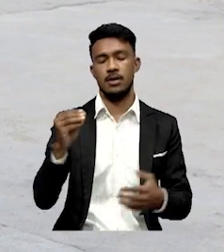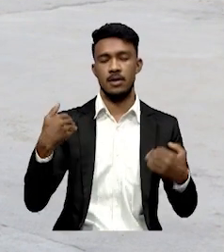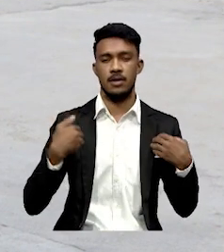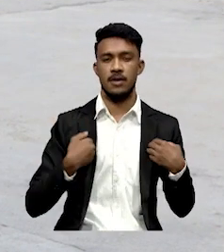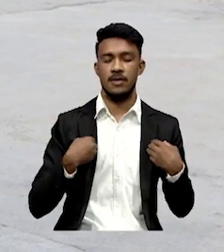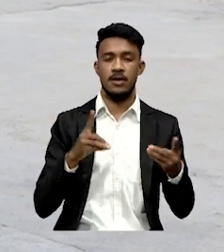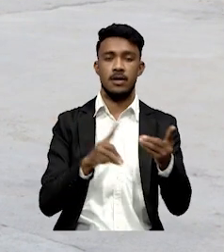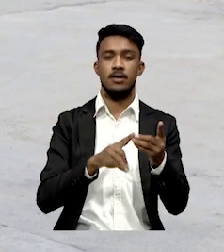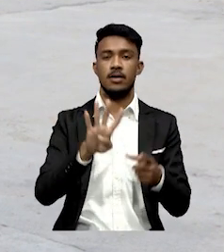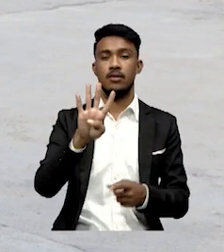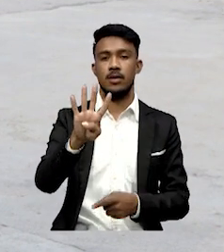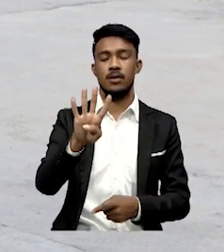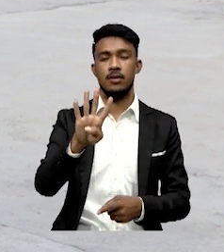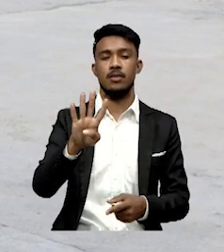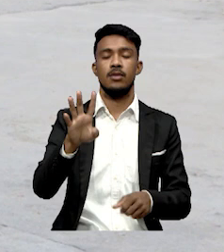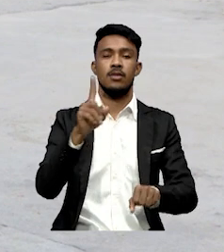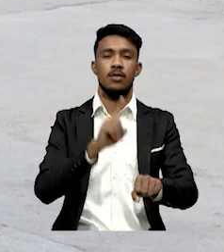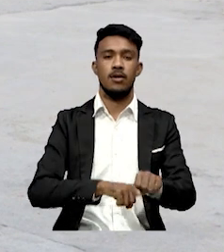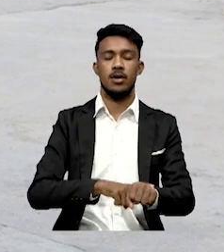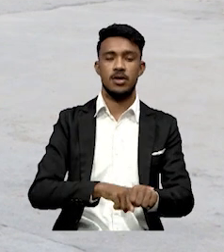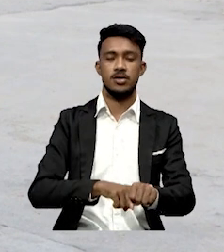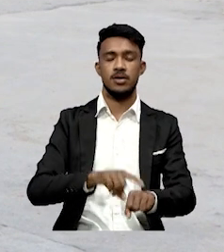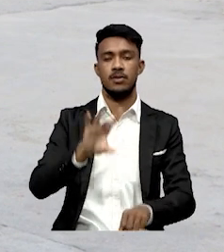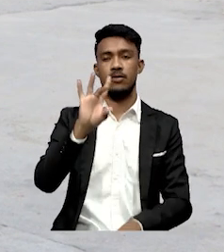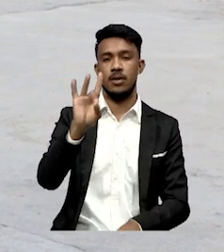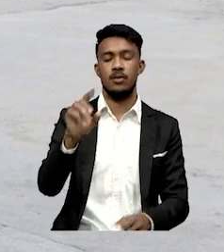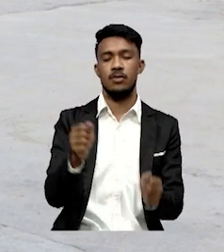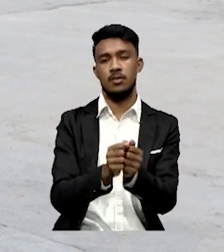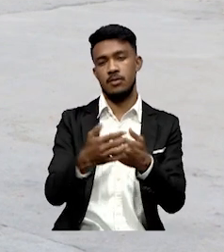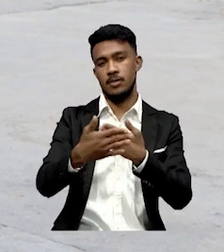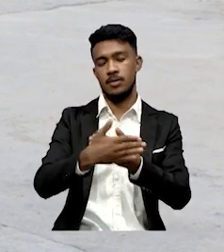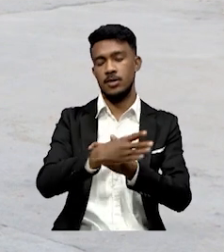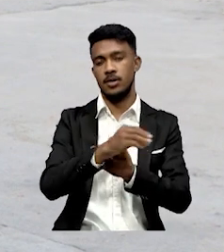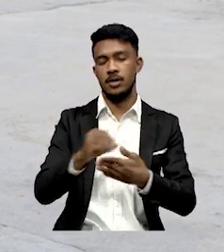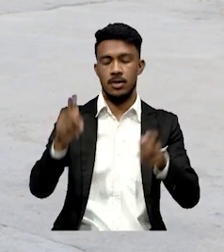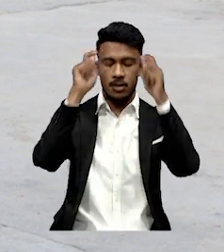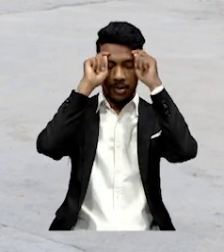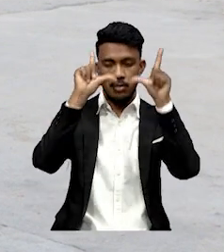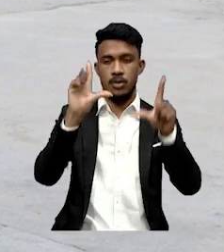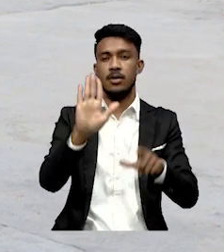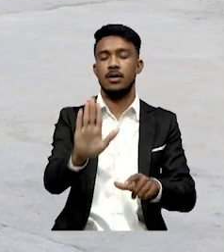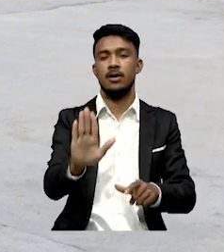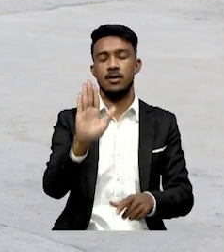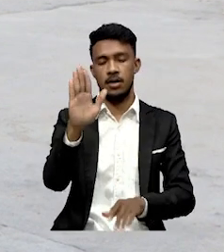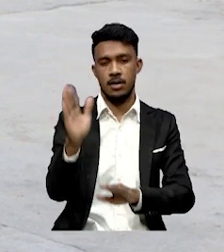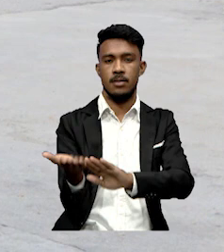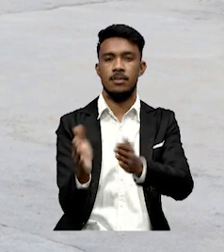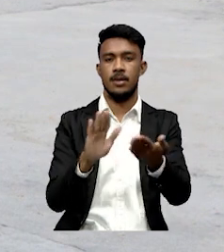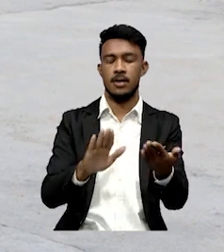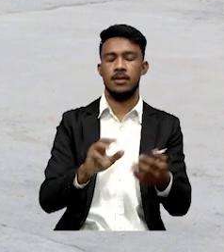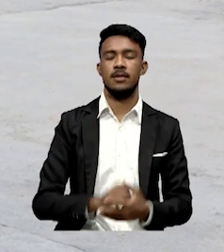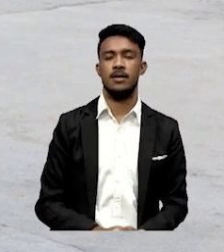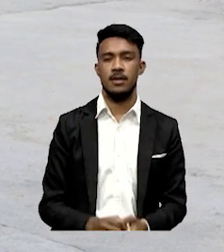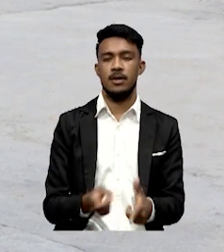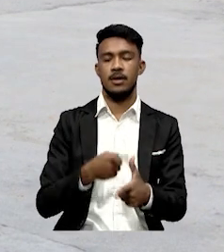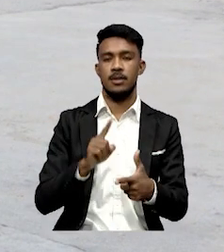dia 4 horas tukualo hobalung timor ninian ni hakoto ninia is ida